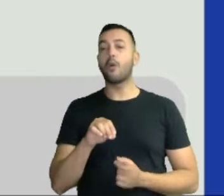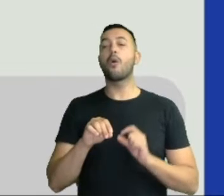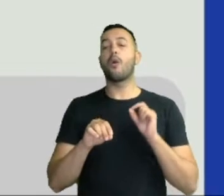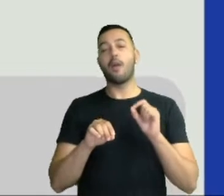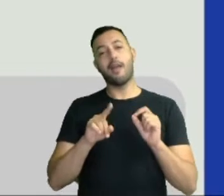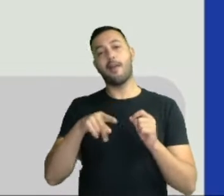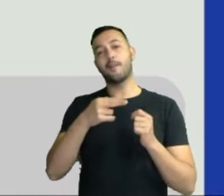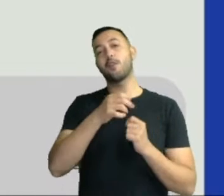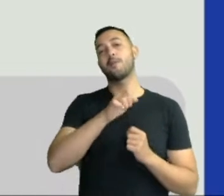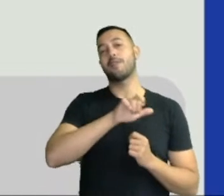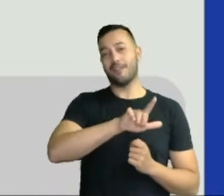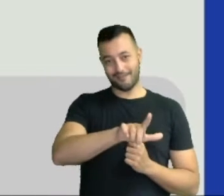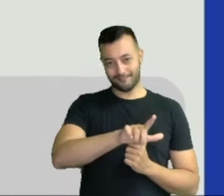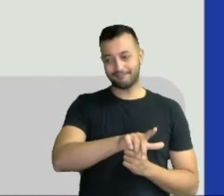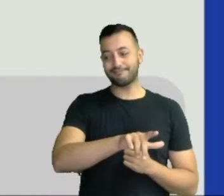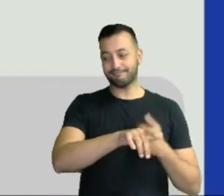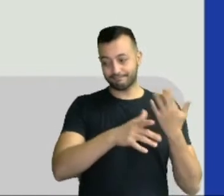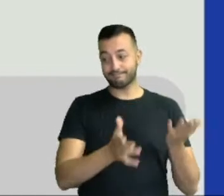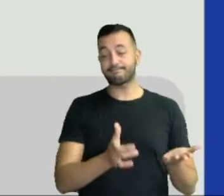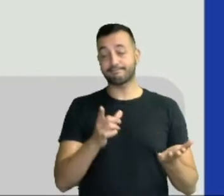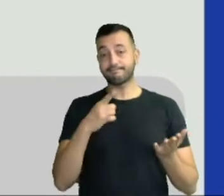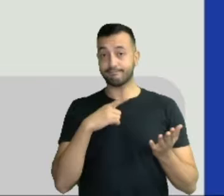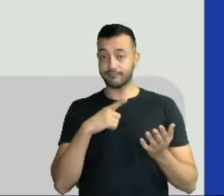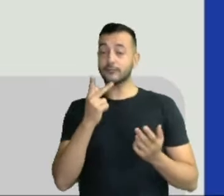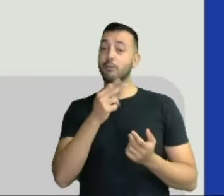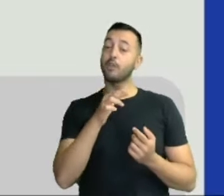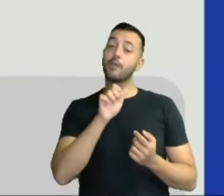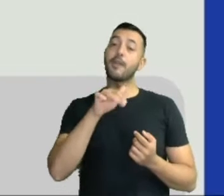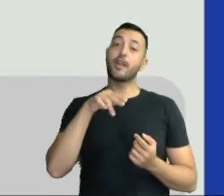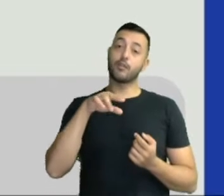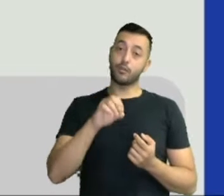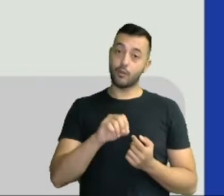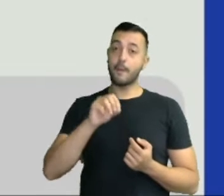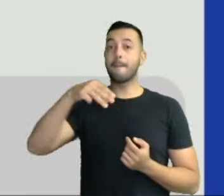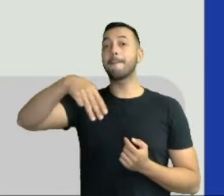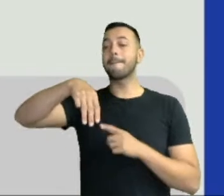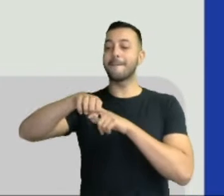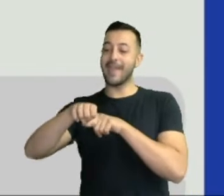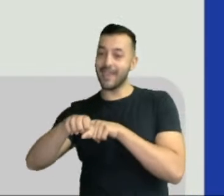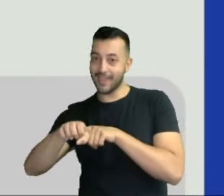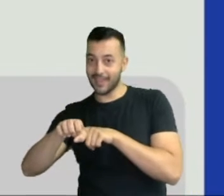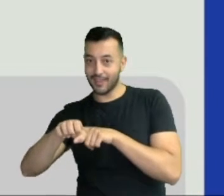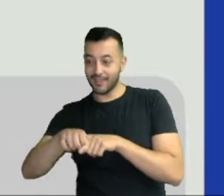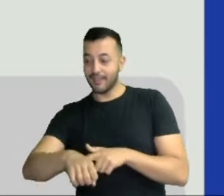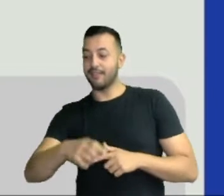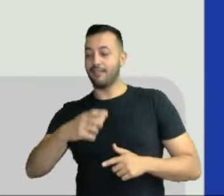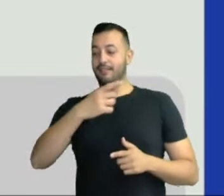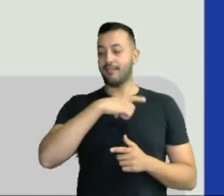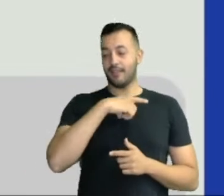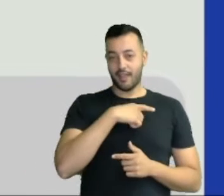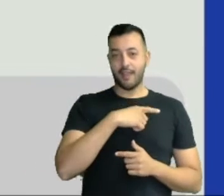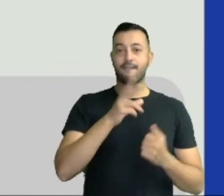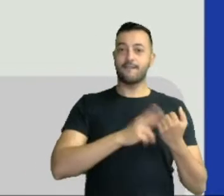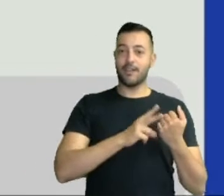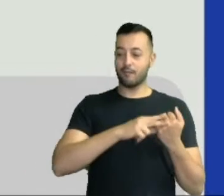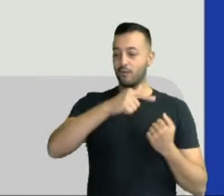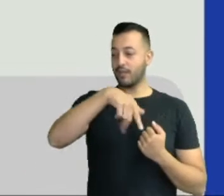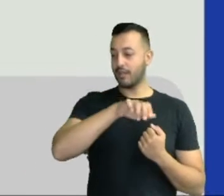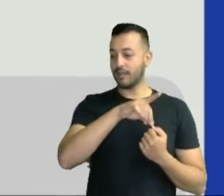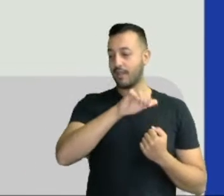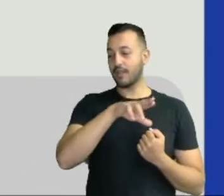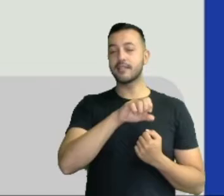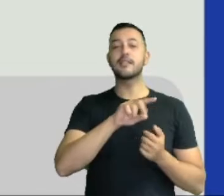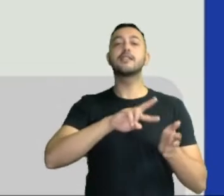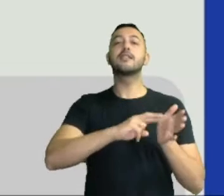é pronominal. E aí eu tenho o pronome átono me. E o verbo quedar-se